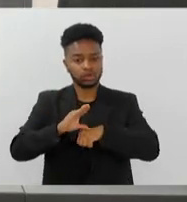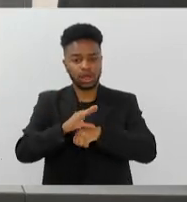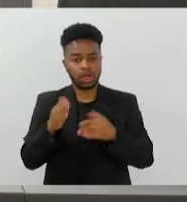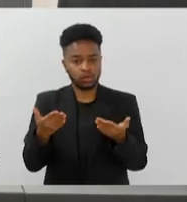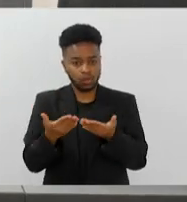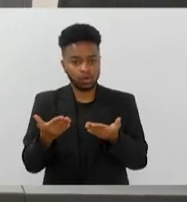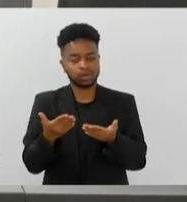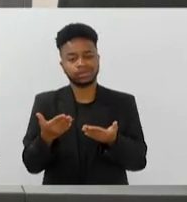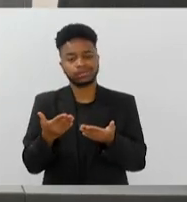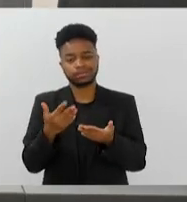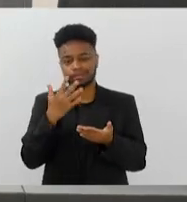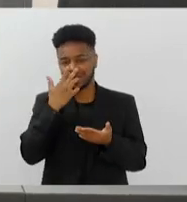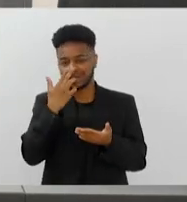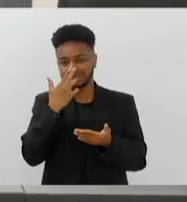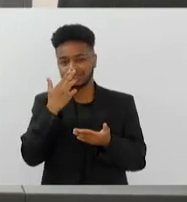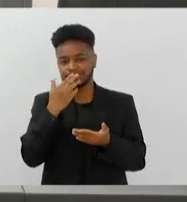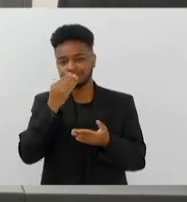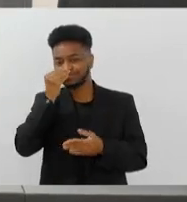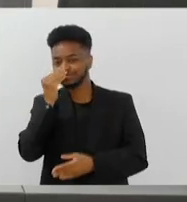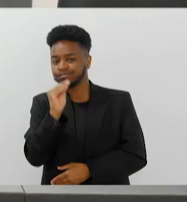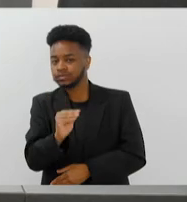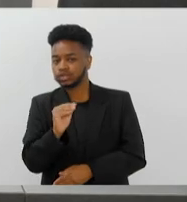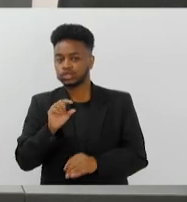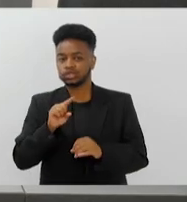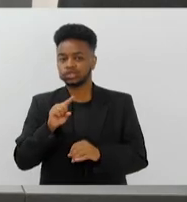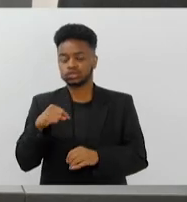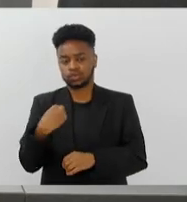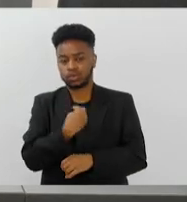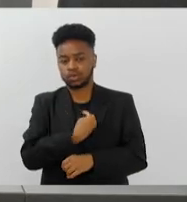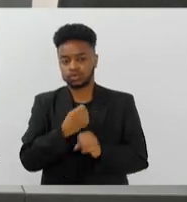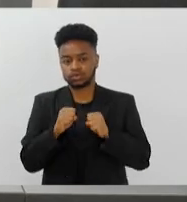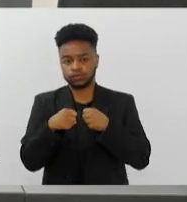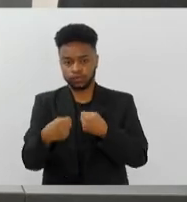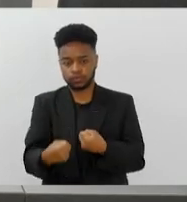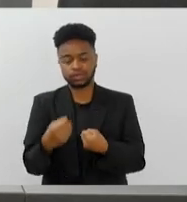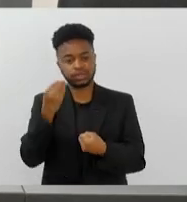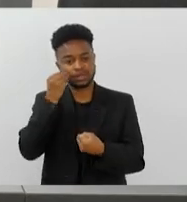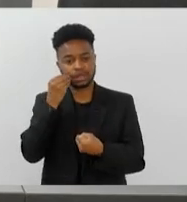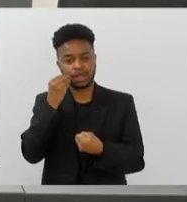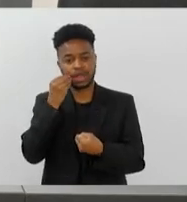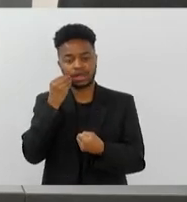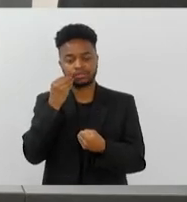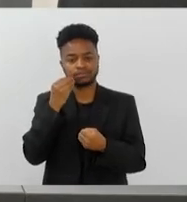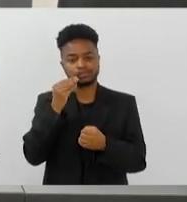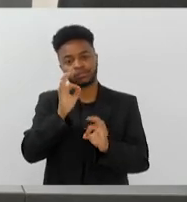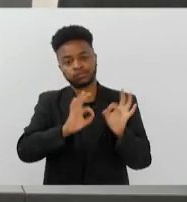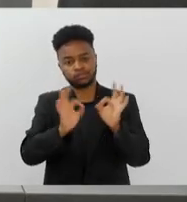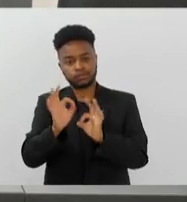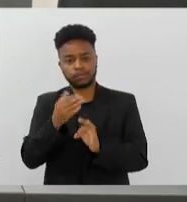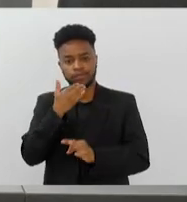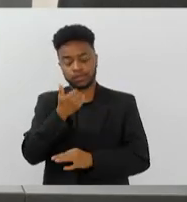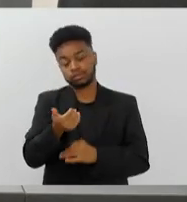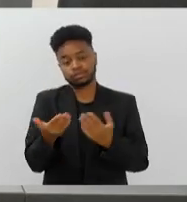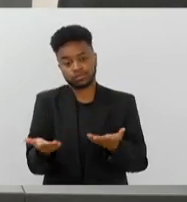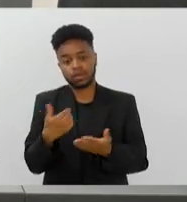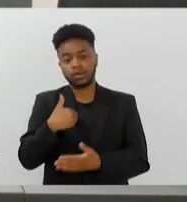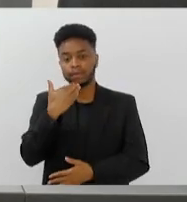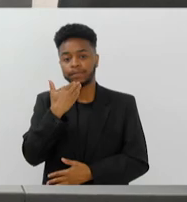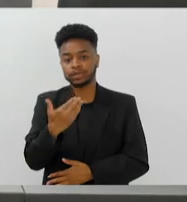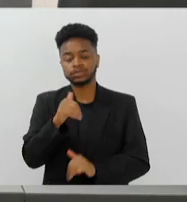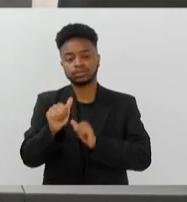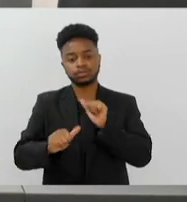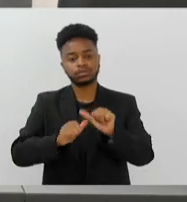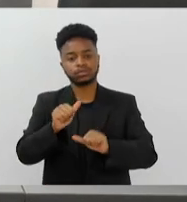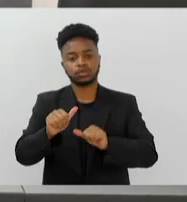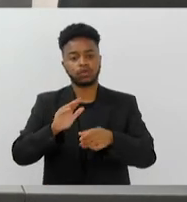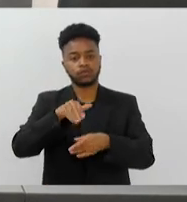por terra um esforço nosso de produzir maiores razões. Toda razão. Eu pediria a Vênia aqui para mudar